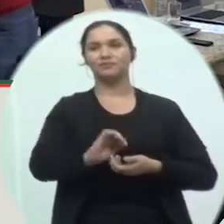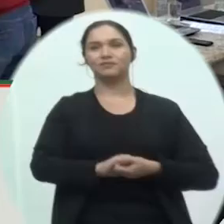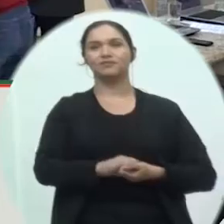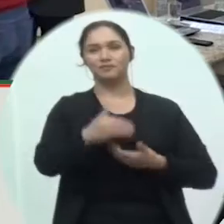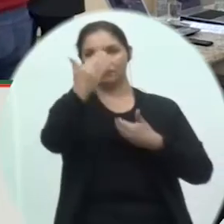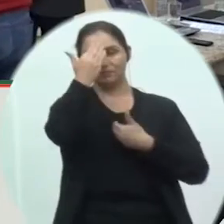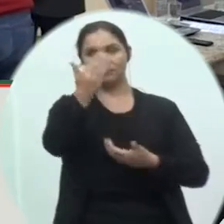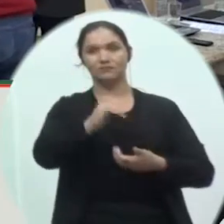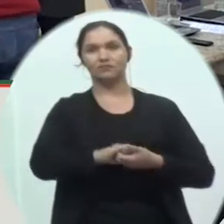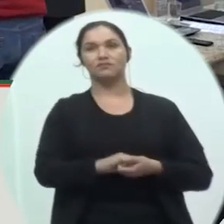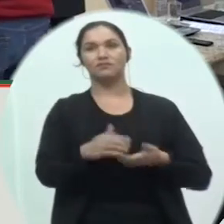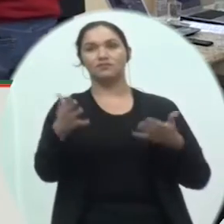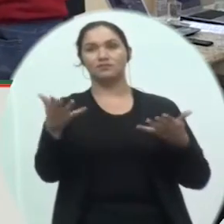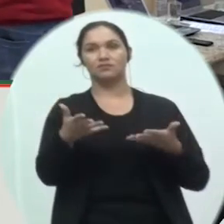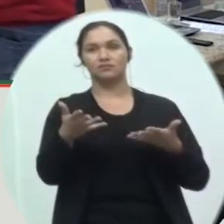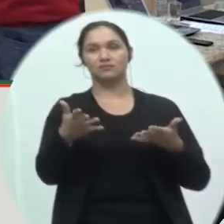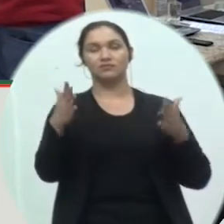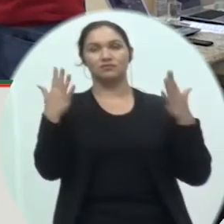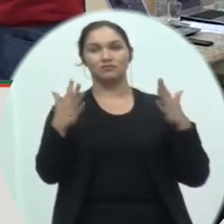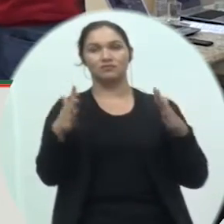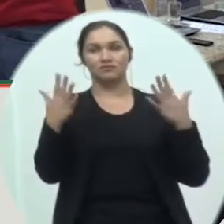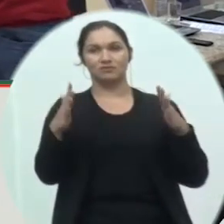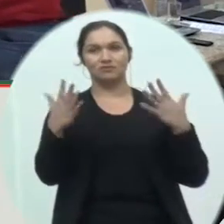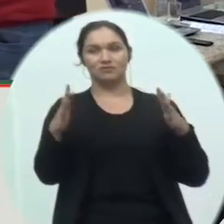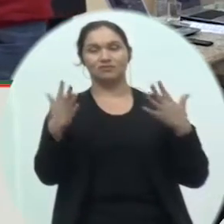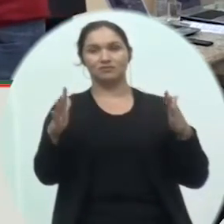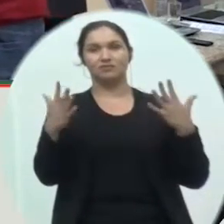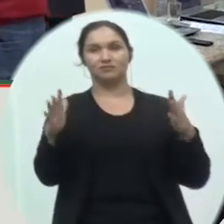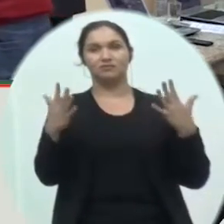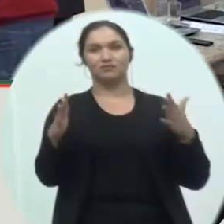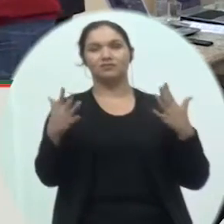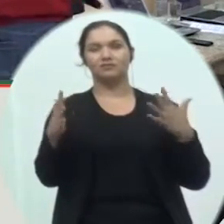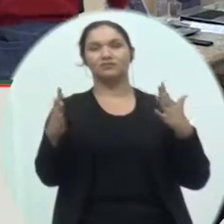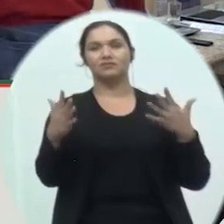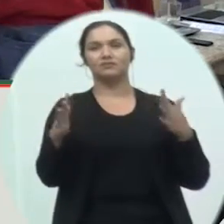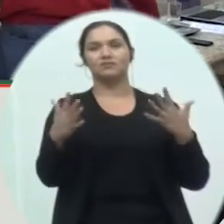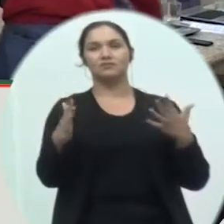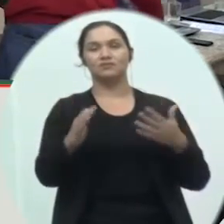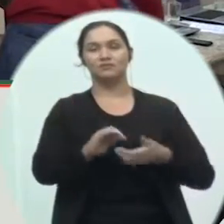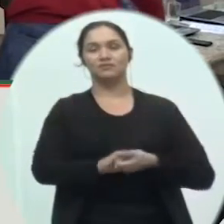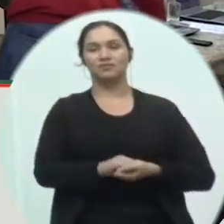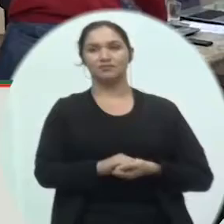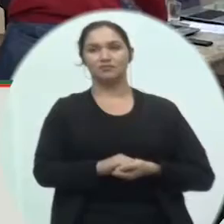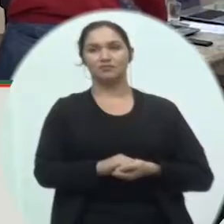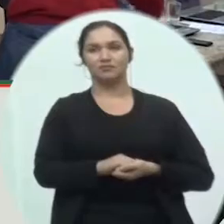Obrigado. Obrigado. Nós vamos aplaudir, né, dando...